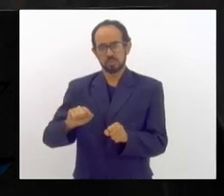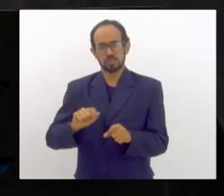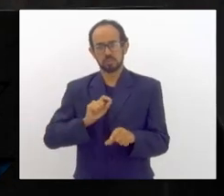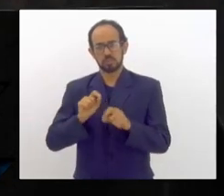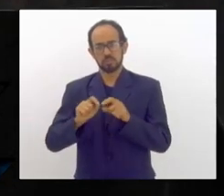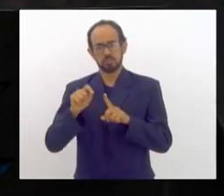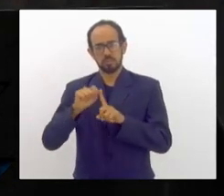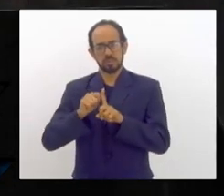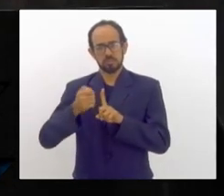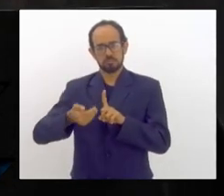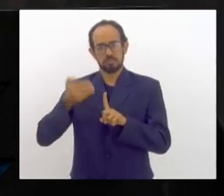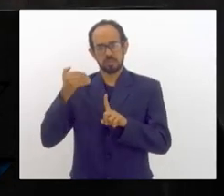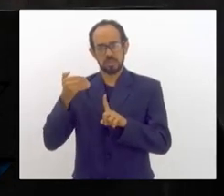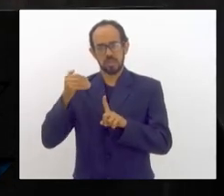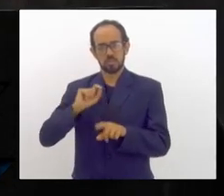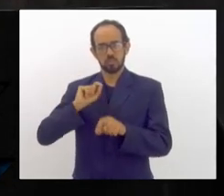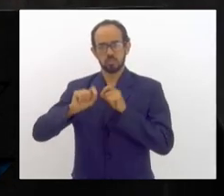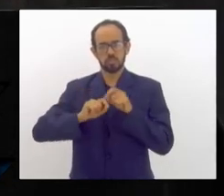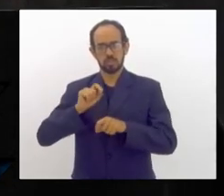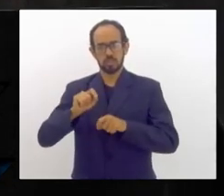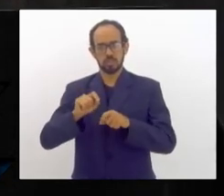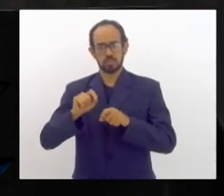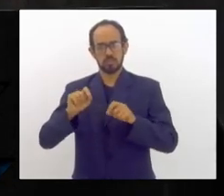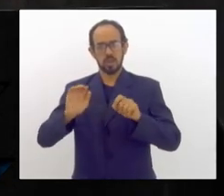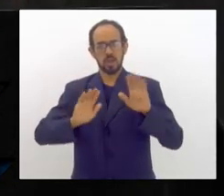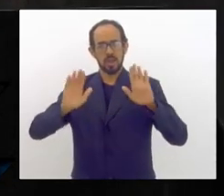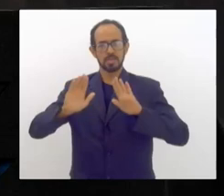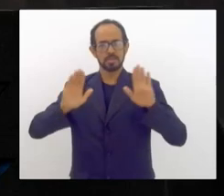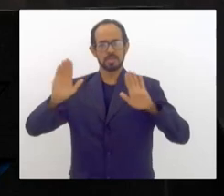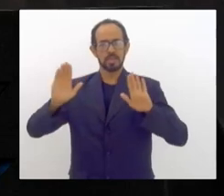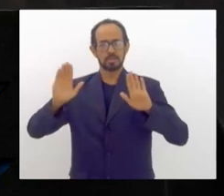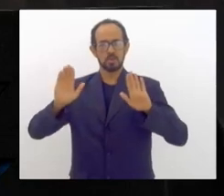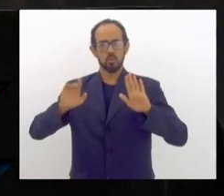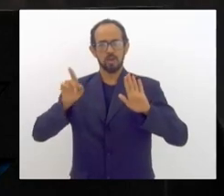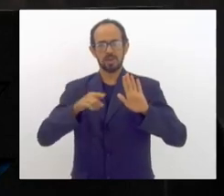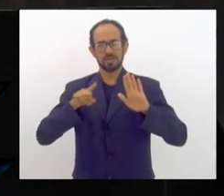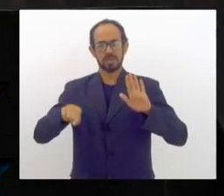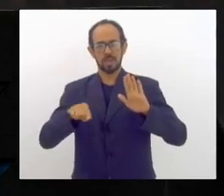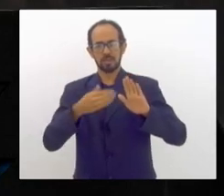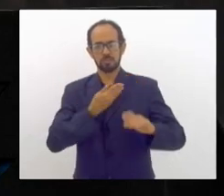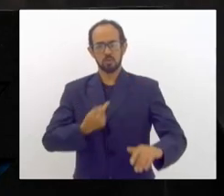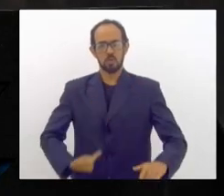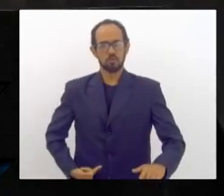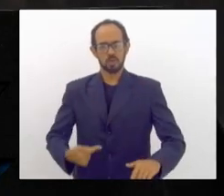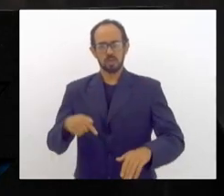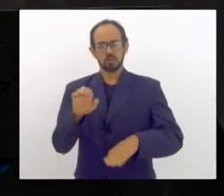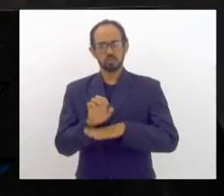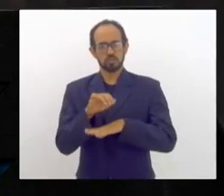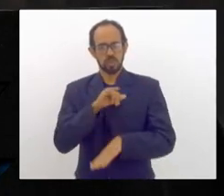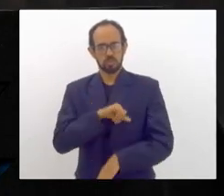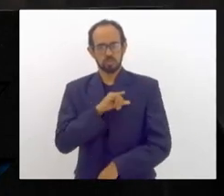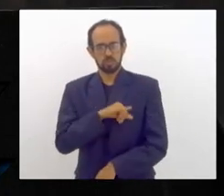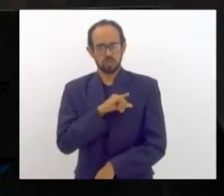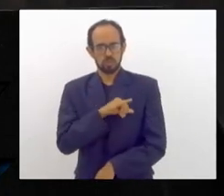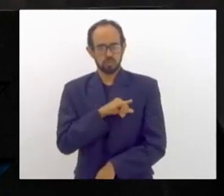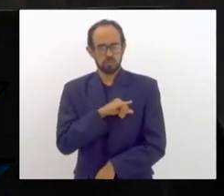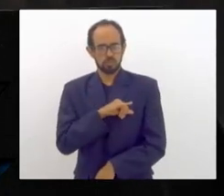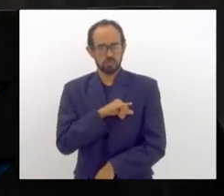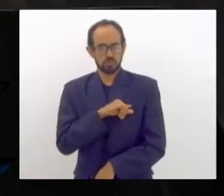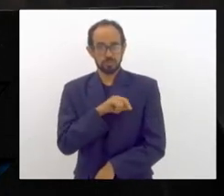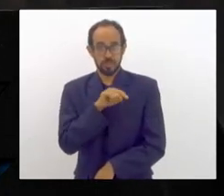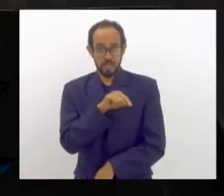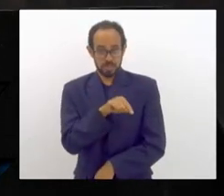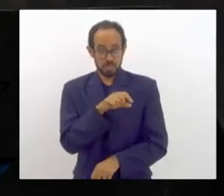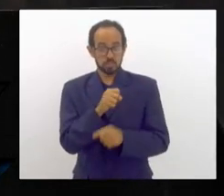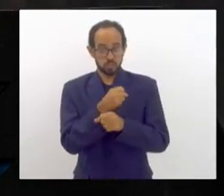mês passado tiveram a licitação cancelada pelo governador do estado do Rio de Janeiro. Essas obras